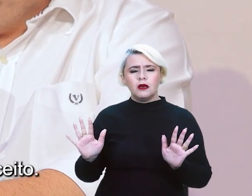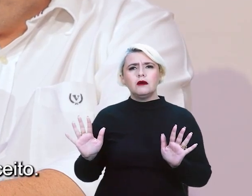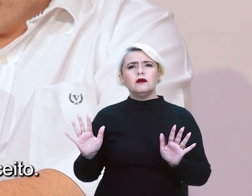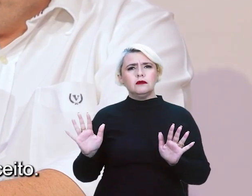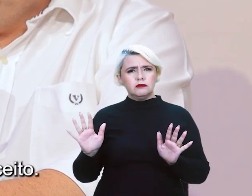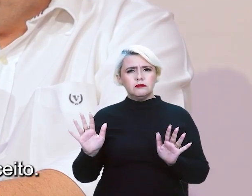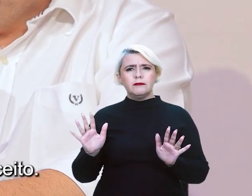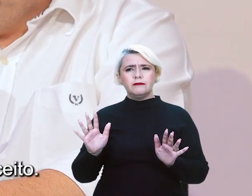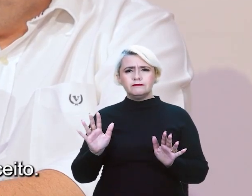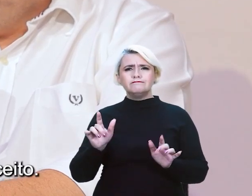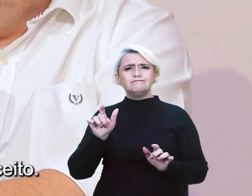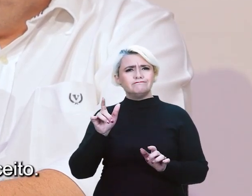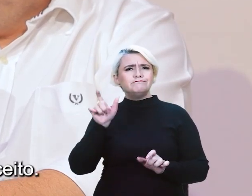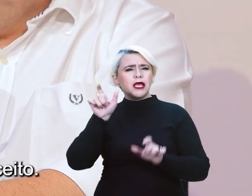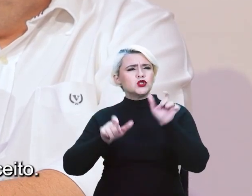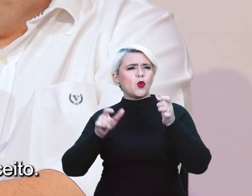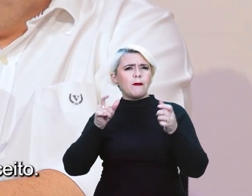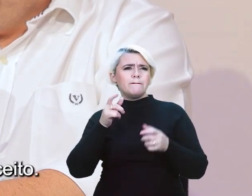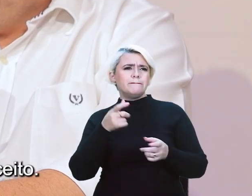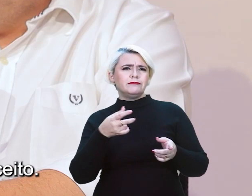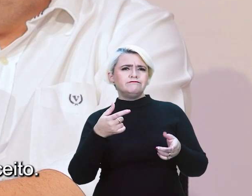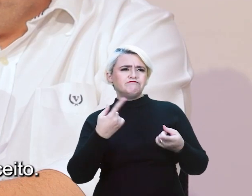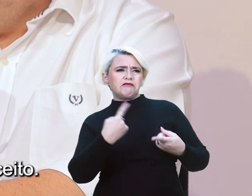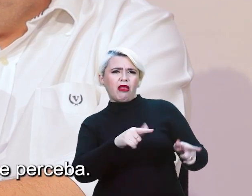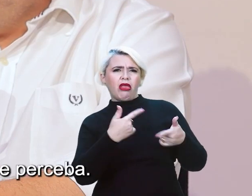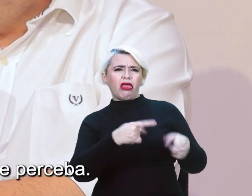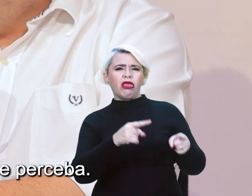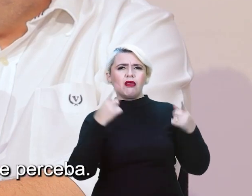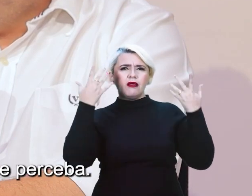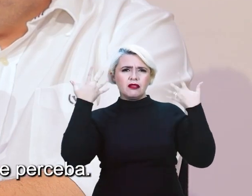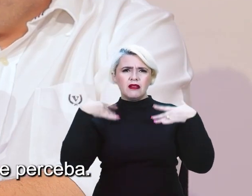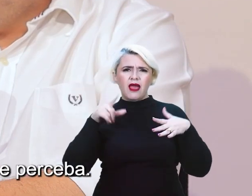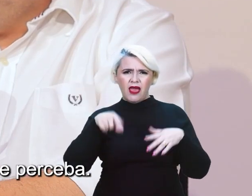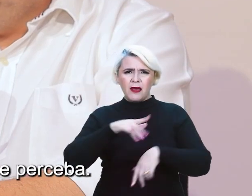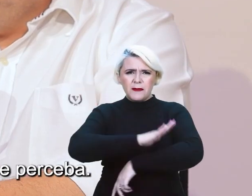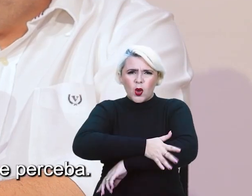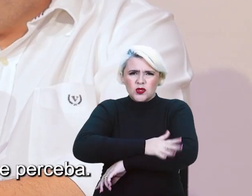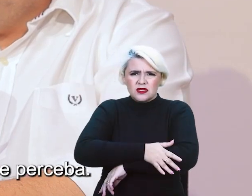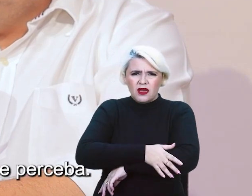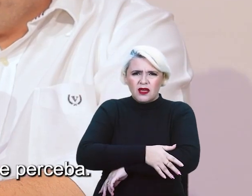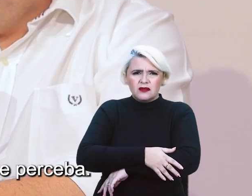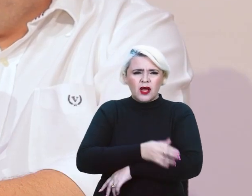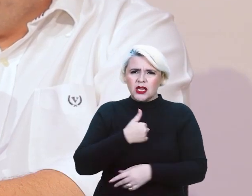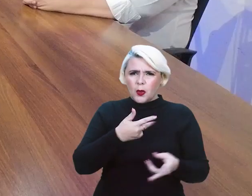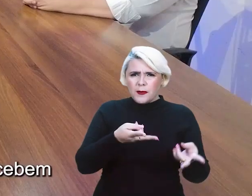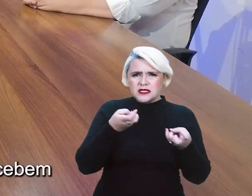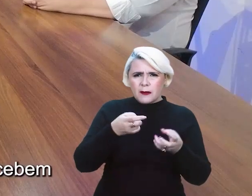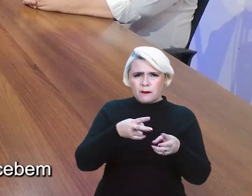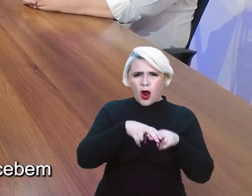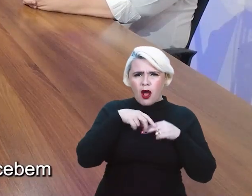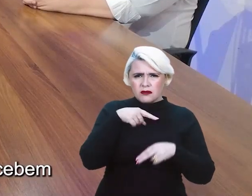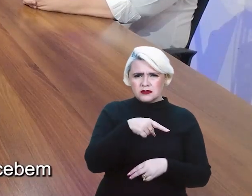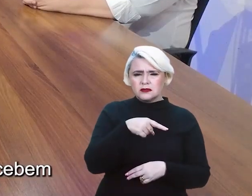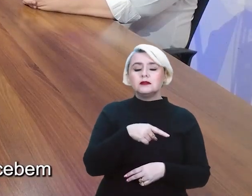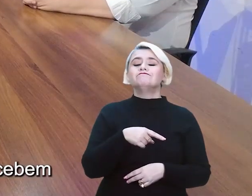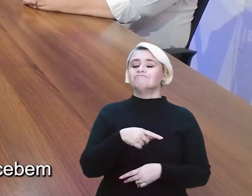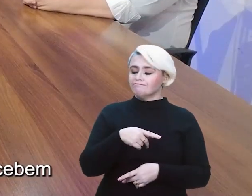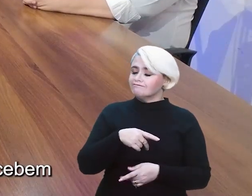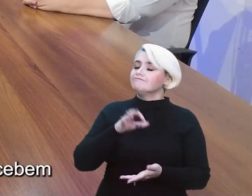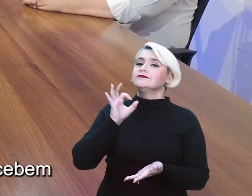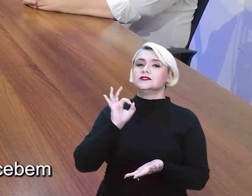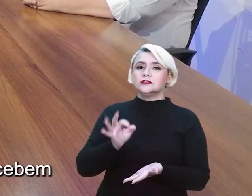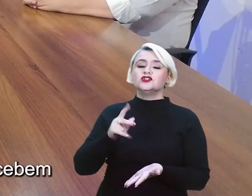uma naturalização do preconceito, é isso, Dumas, que faz com que não se perceba? De